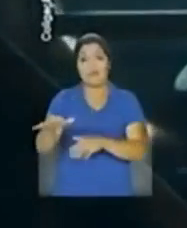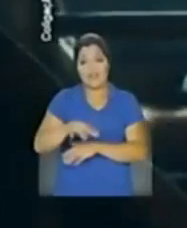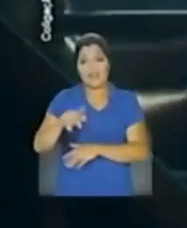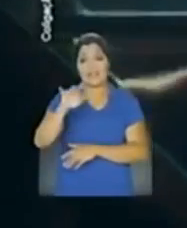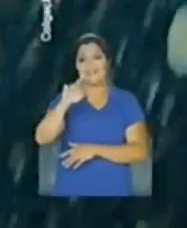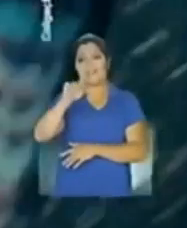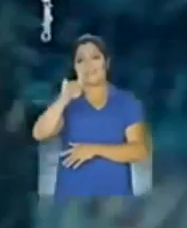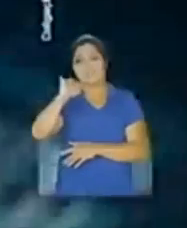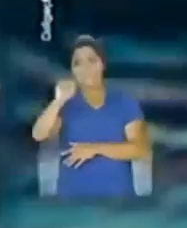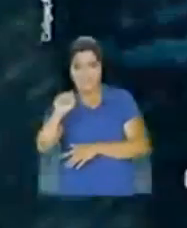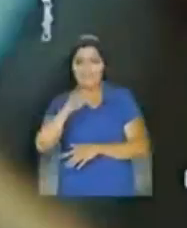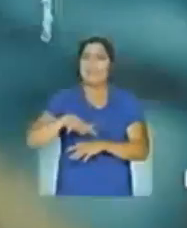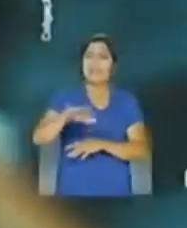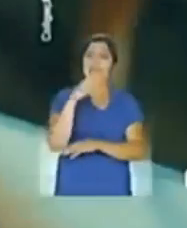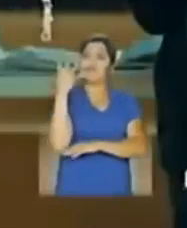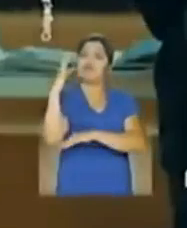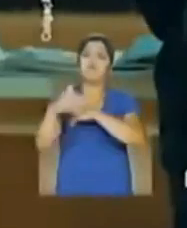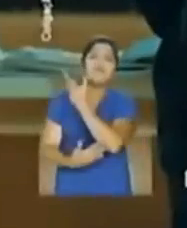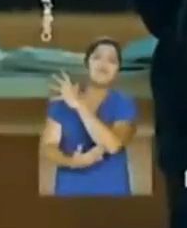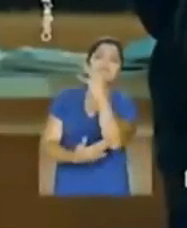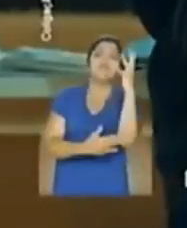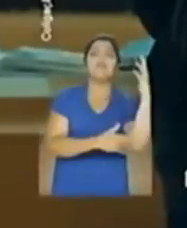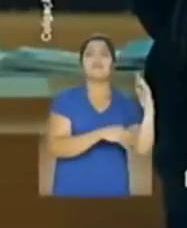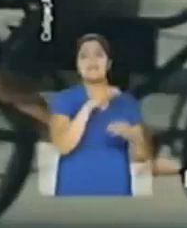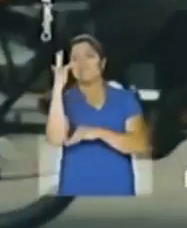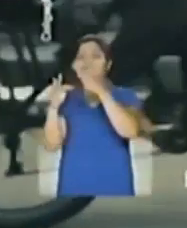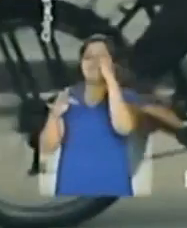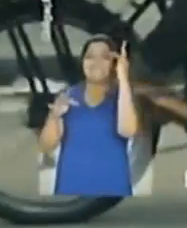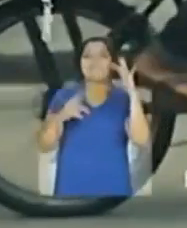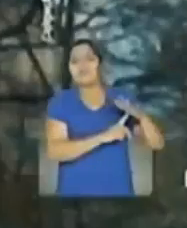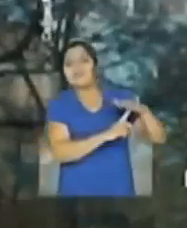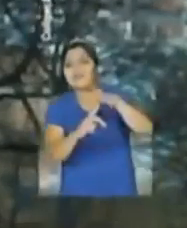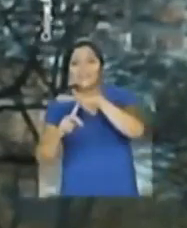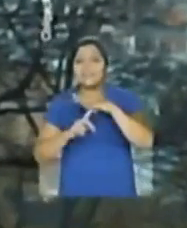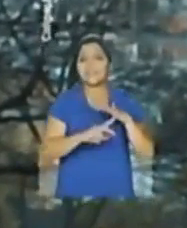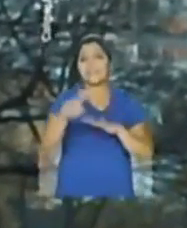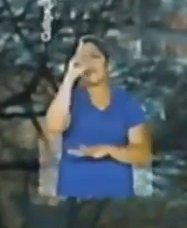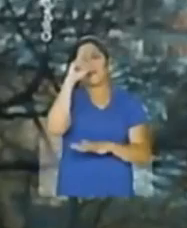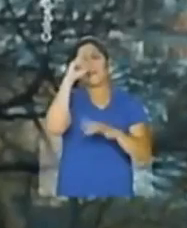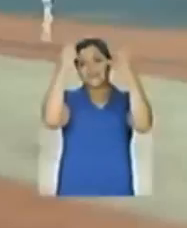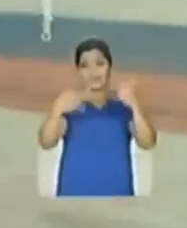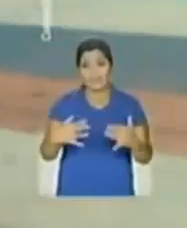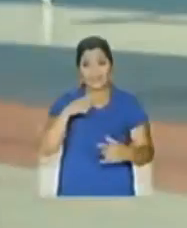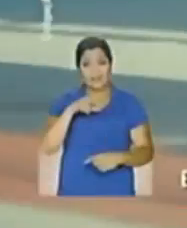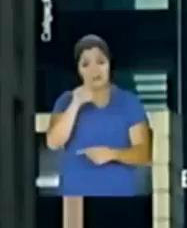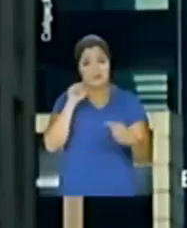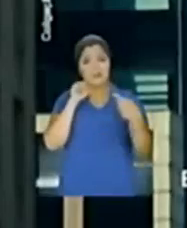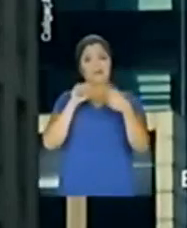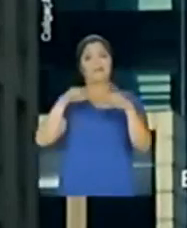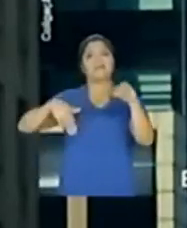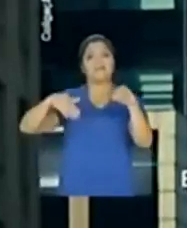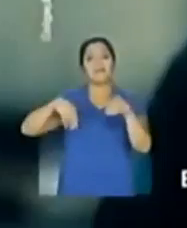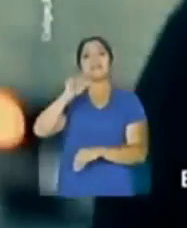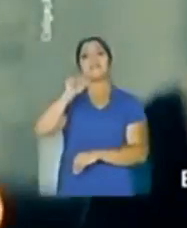Paulo de tantas cidades, parques, vilas, jardins, todos cheios de história. Quase, quase tem praia, sim senhor. Balneário